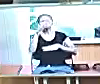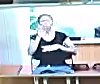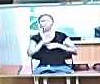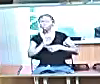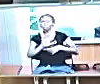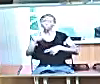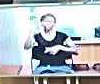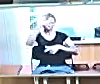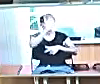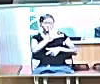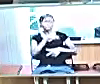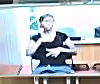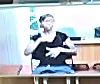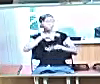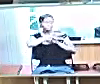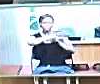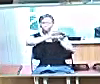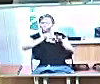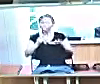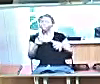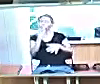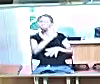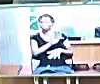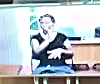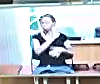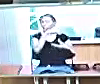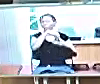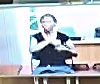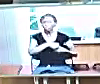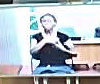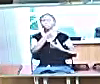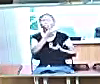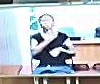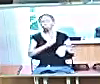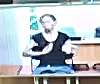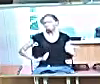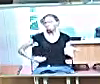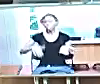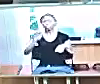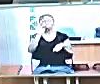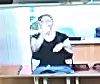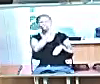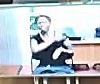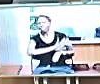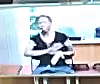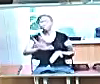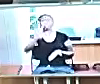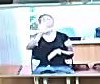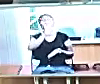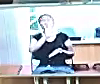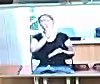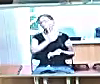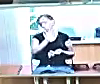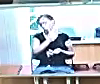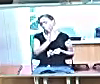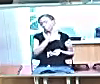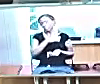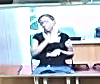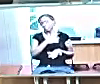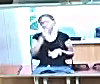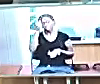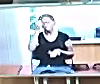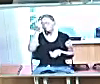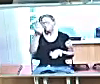à inas nas universidades públicas federais e estaduais e